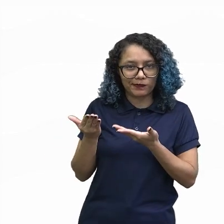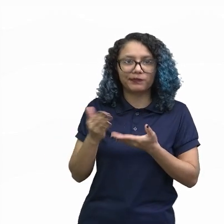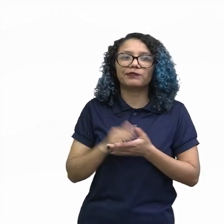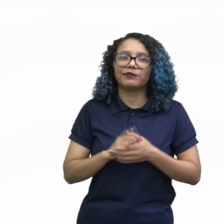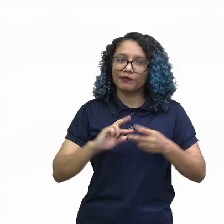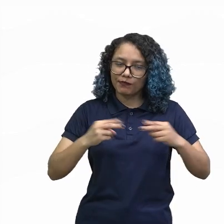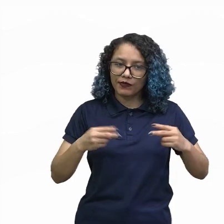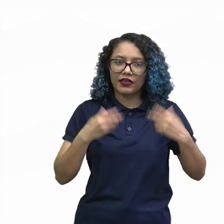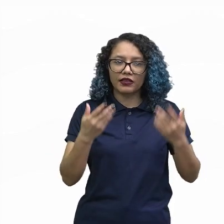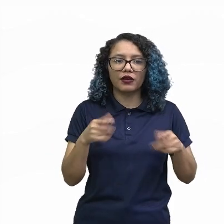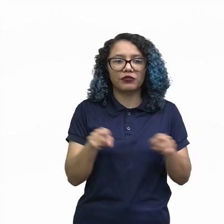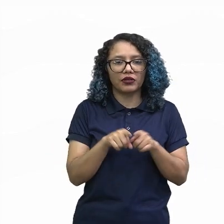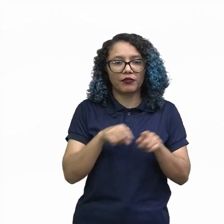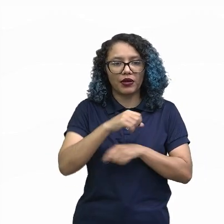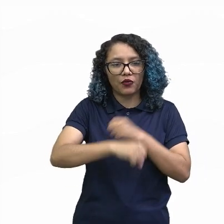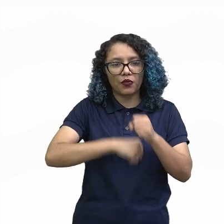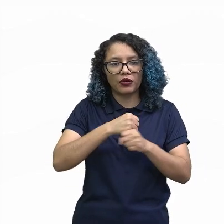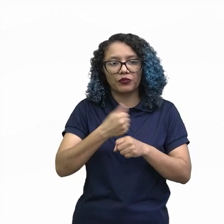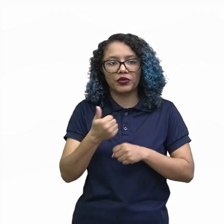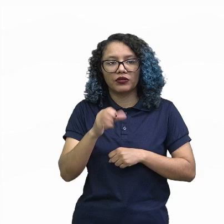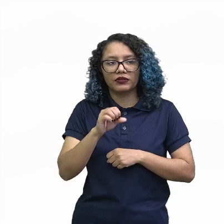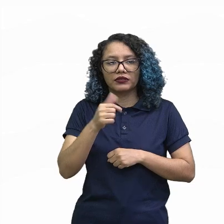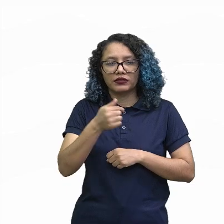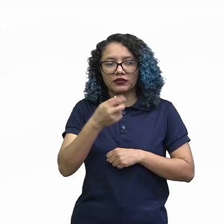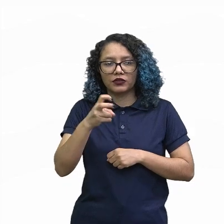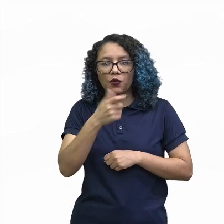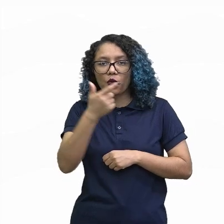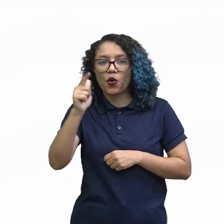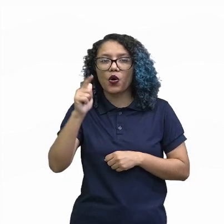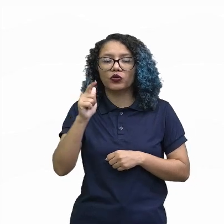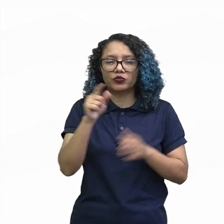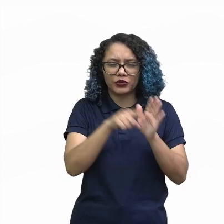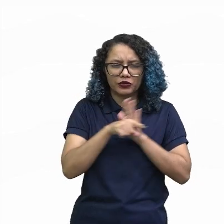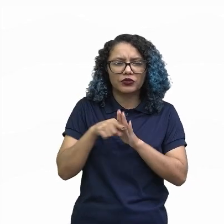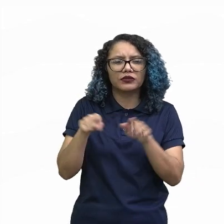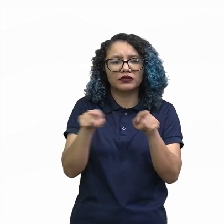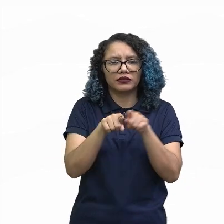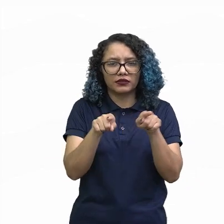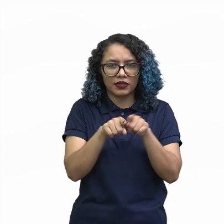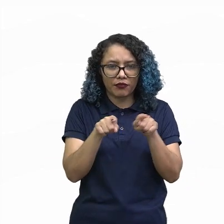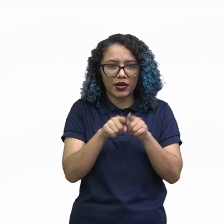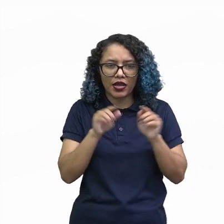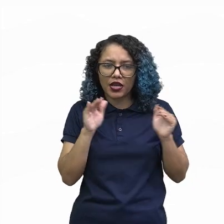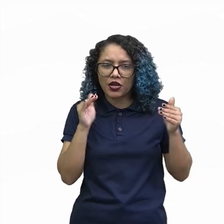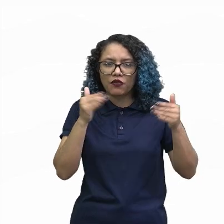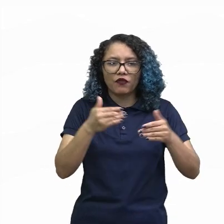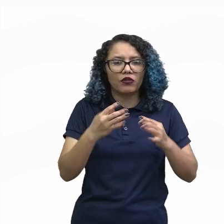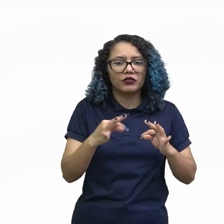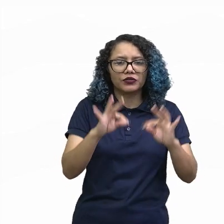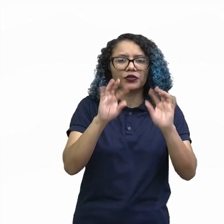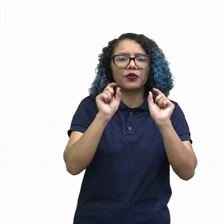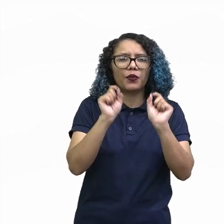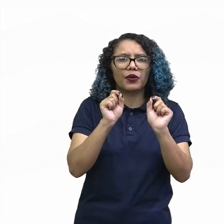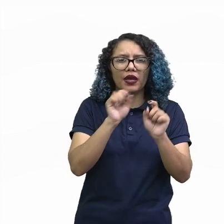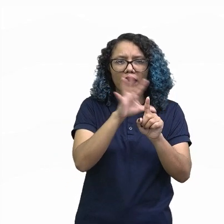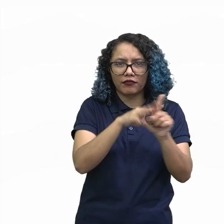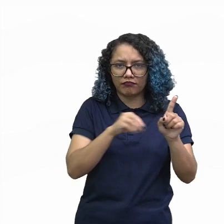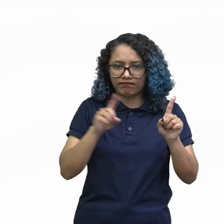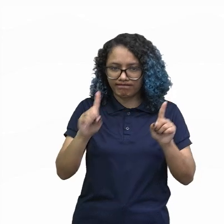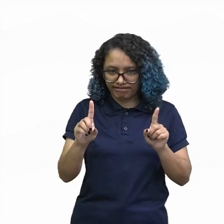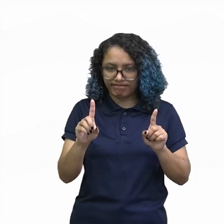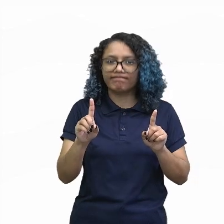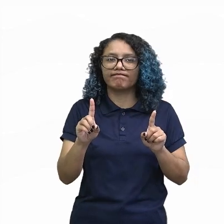gente observa em 75 outros pesquisadores com a tecnologia para a clonagem gênica. Né?